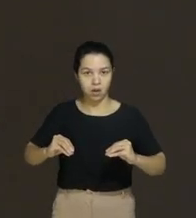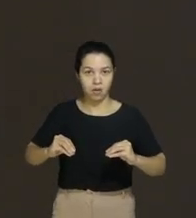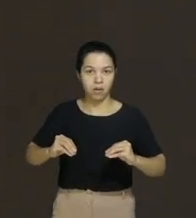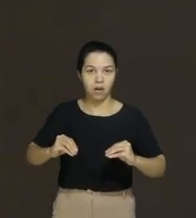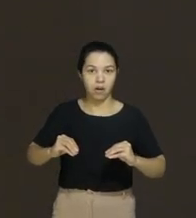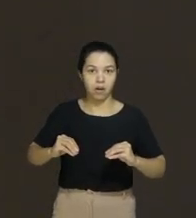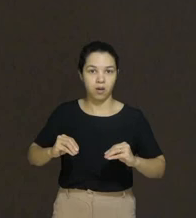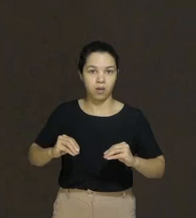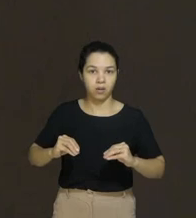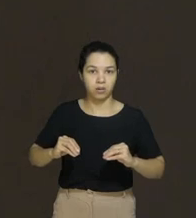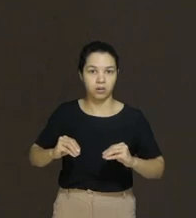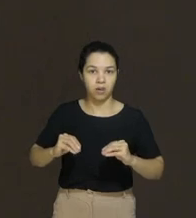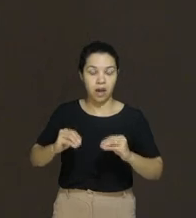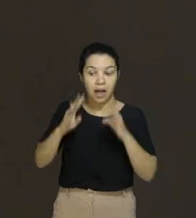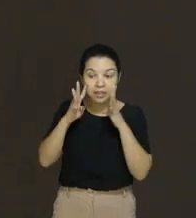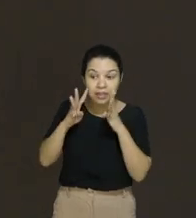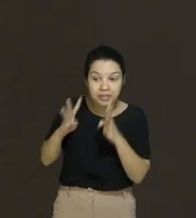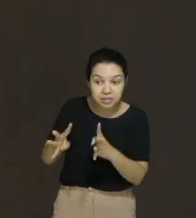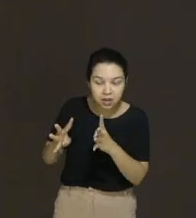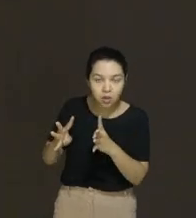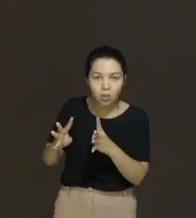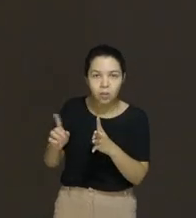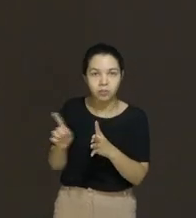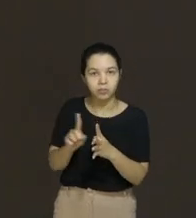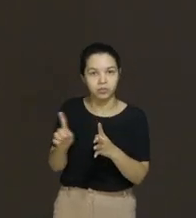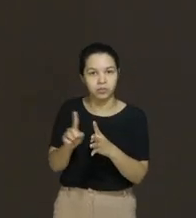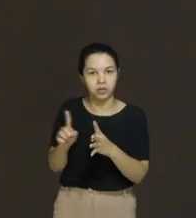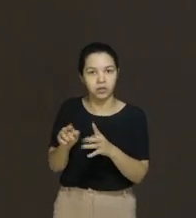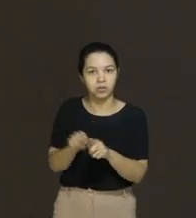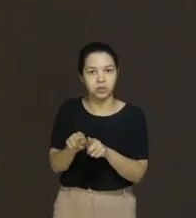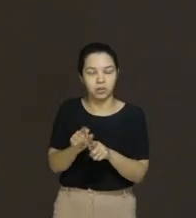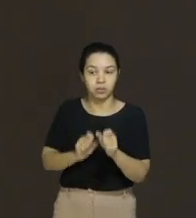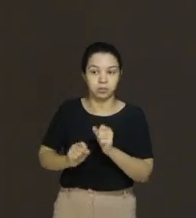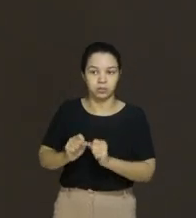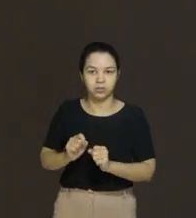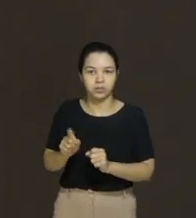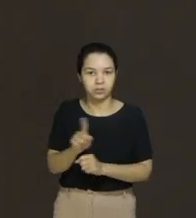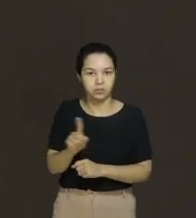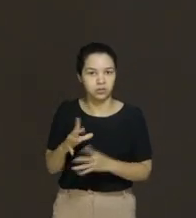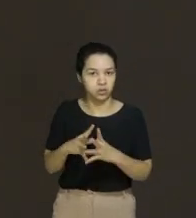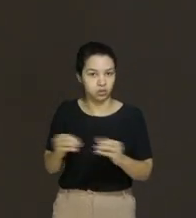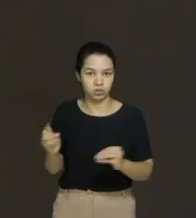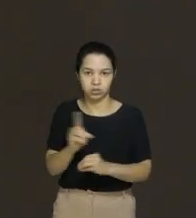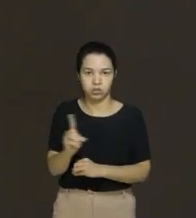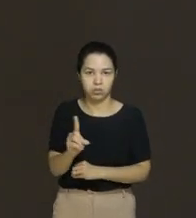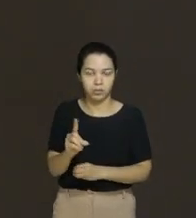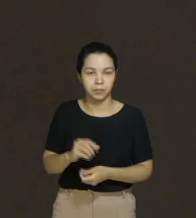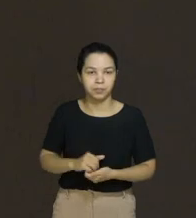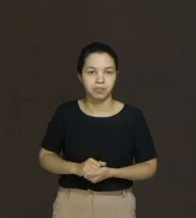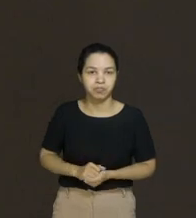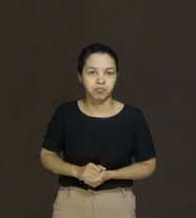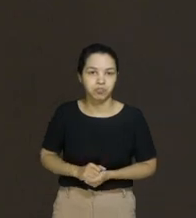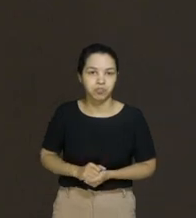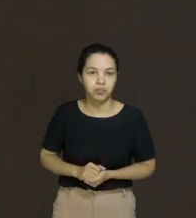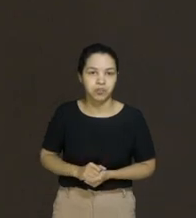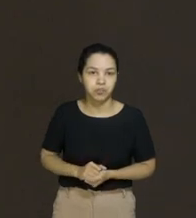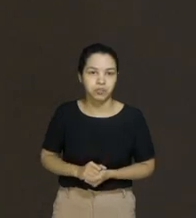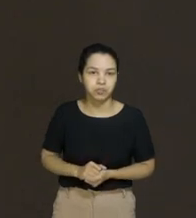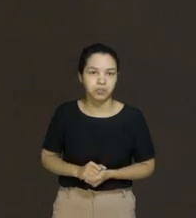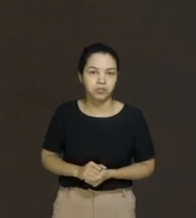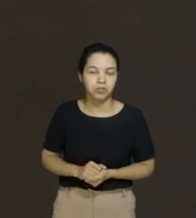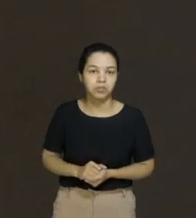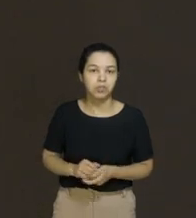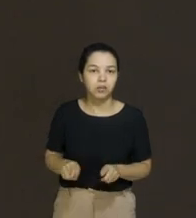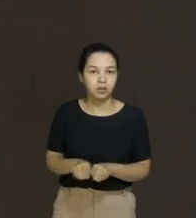a falta de atenção, não, nem a impulsividade, às vezes, também não. Em virtude da prevalência e persistência do comportamento